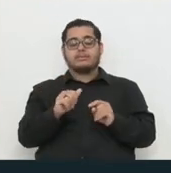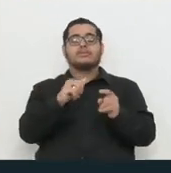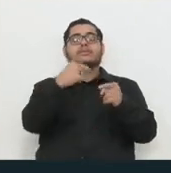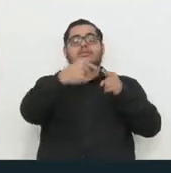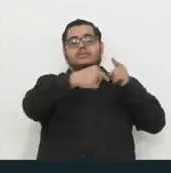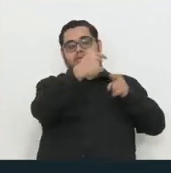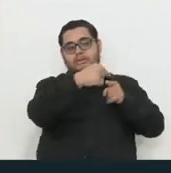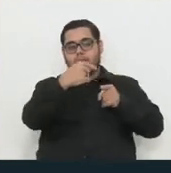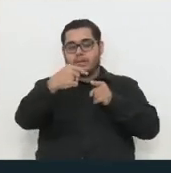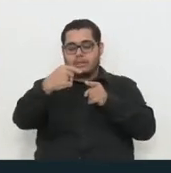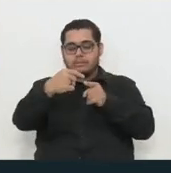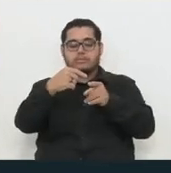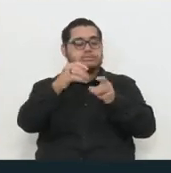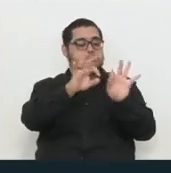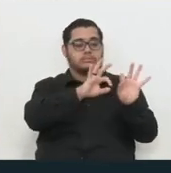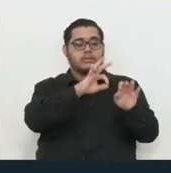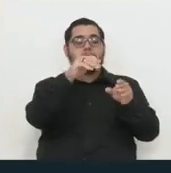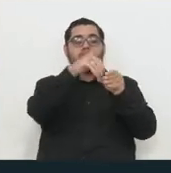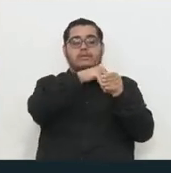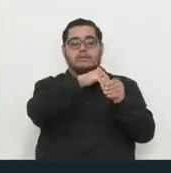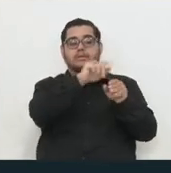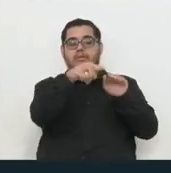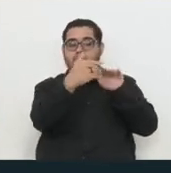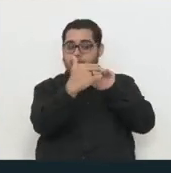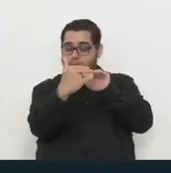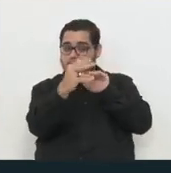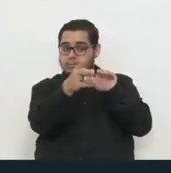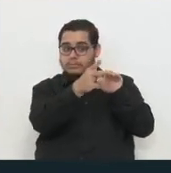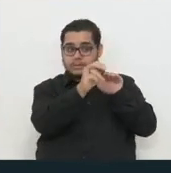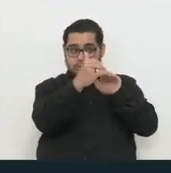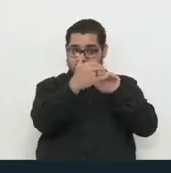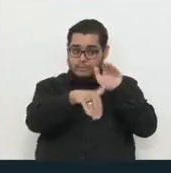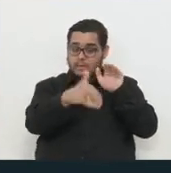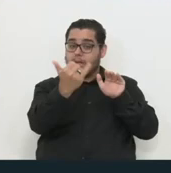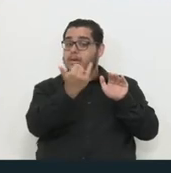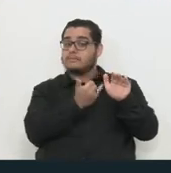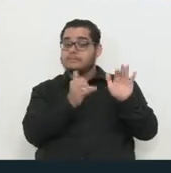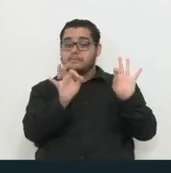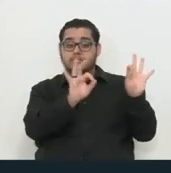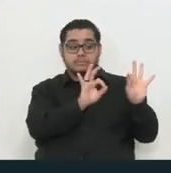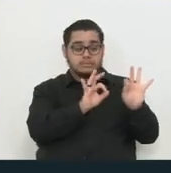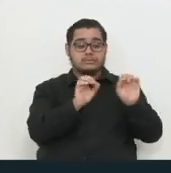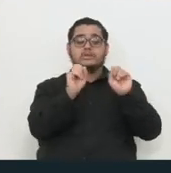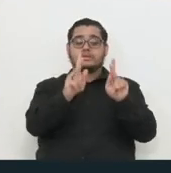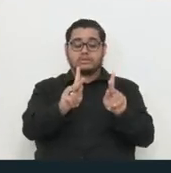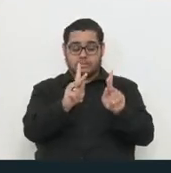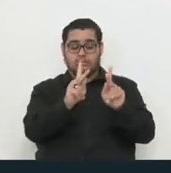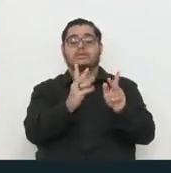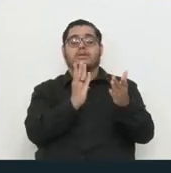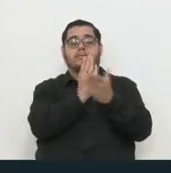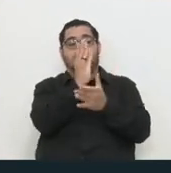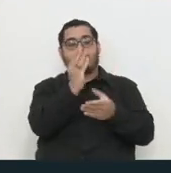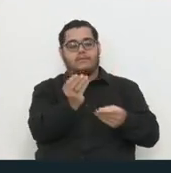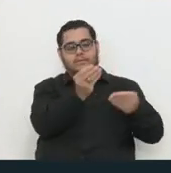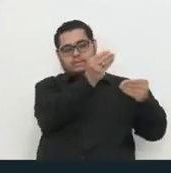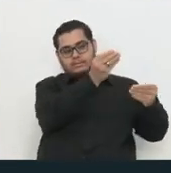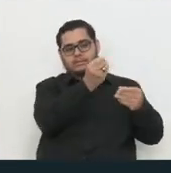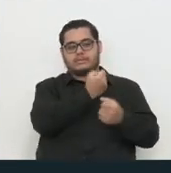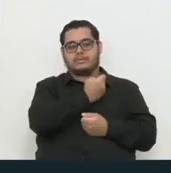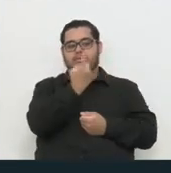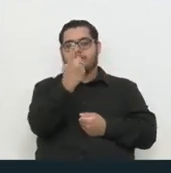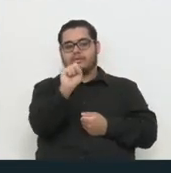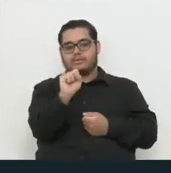os vereadores favoráveis estão os contratos se manifestem encerrado a votação aprovada em caminhos 18